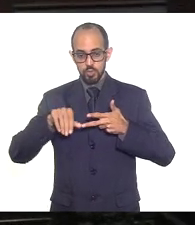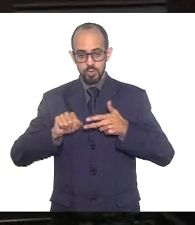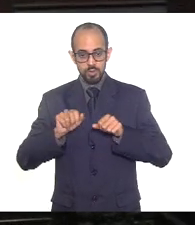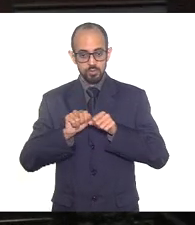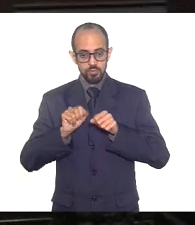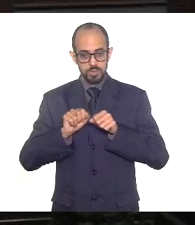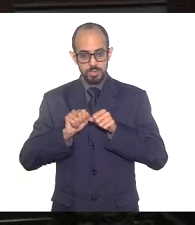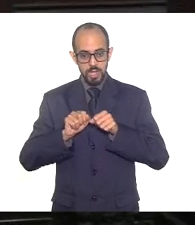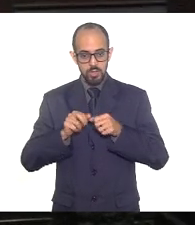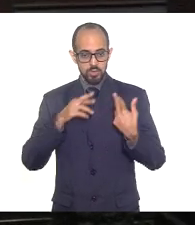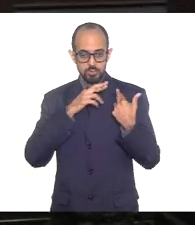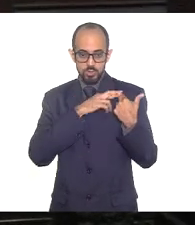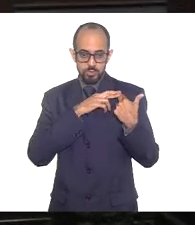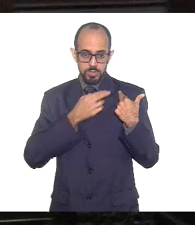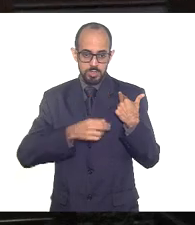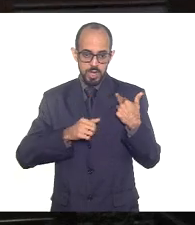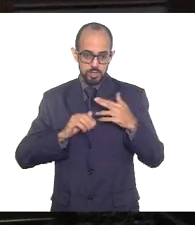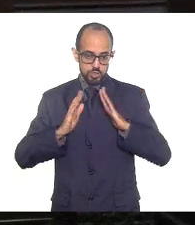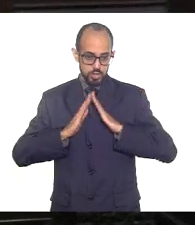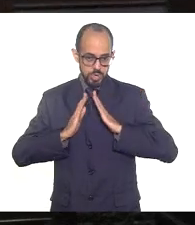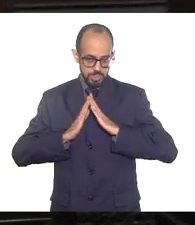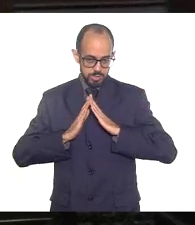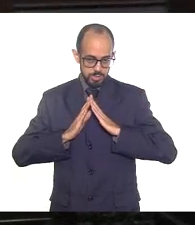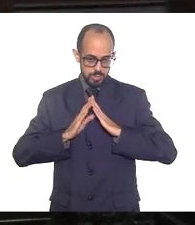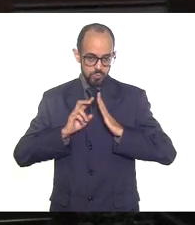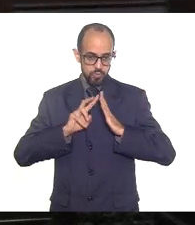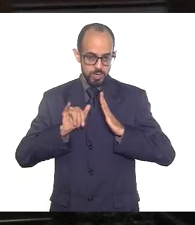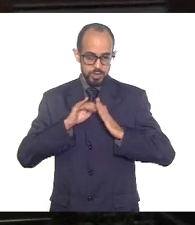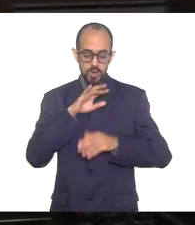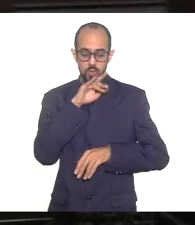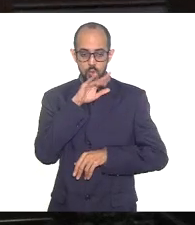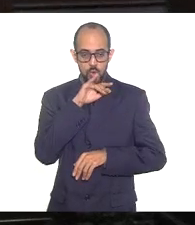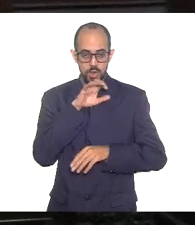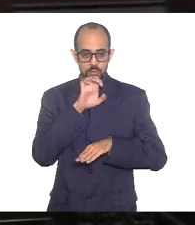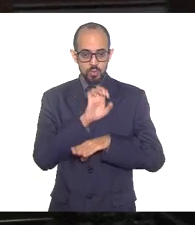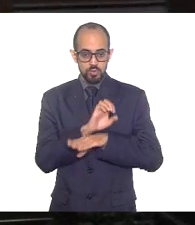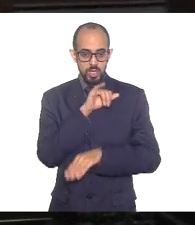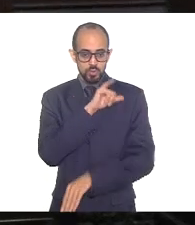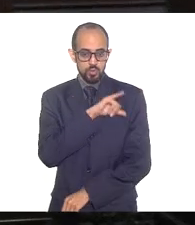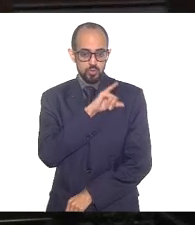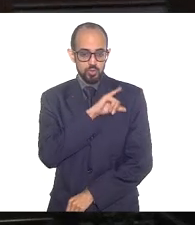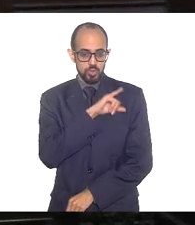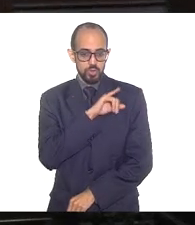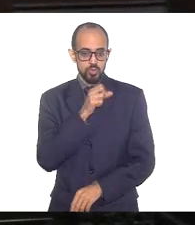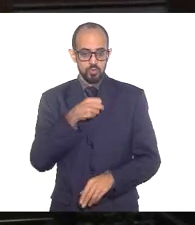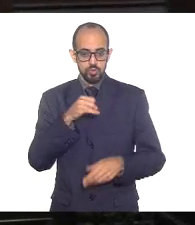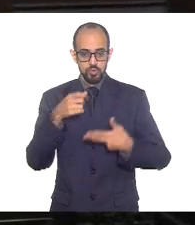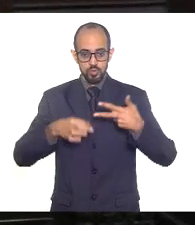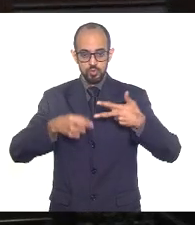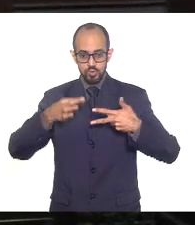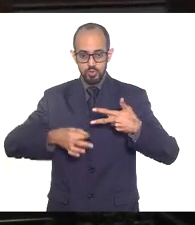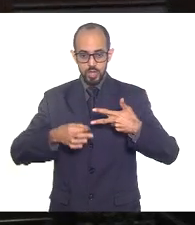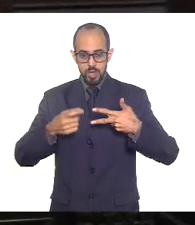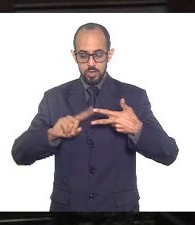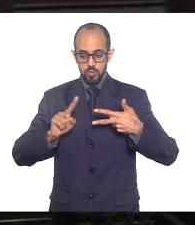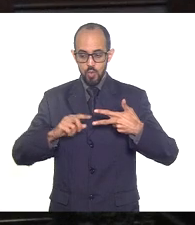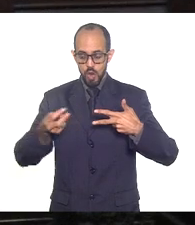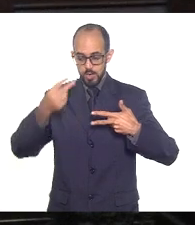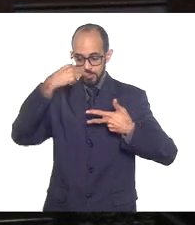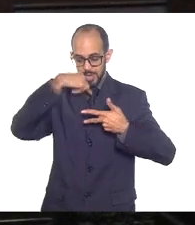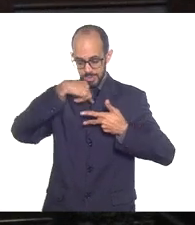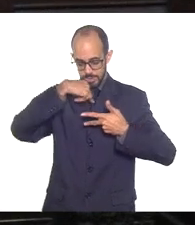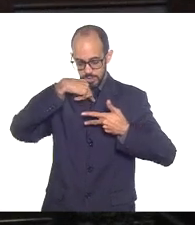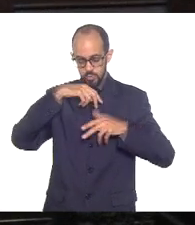casa vai ser muito ruim para o estado do Rio de Janeiro que o judiciário Não olhe para dentro e não